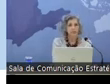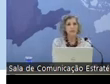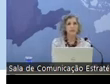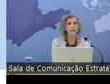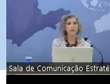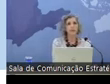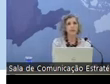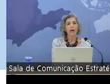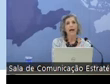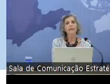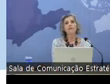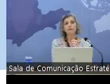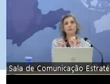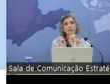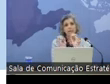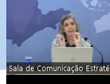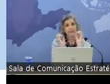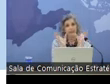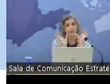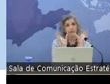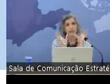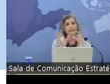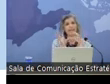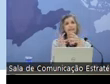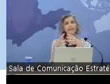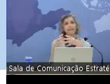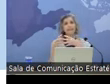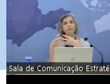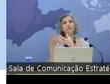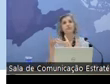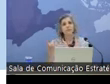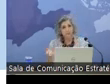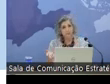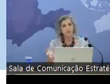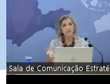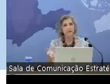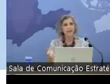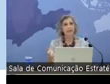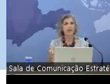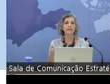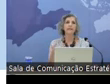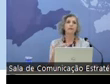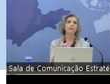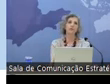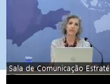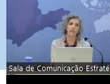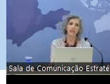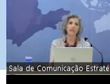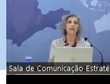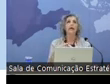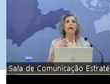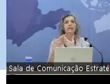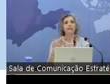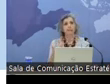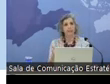estão desse jeito não aí o gestor tem que acender aquela luz vermelha e aí ele vai ter que ir para o sim que gestante de verdade aí é com